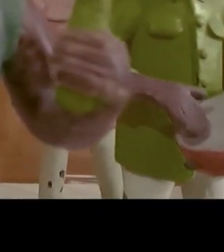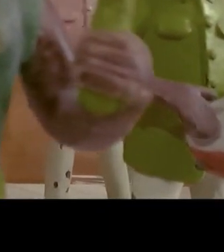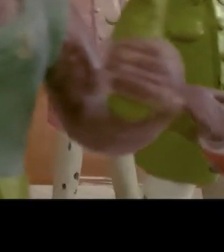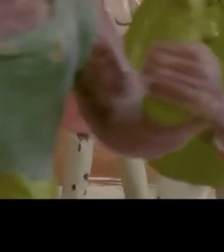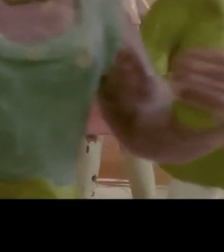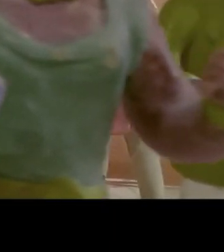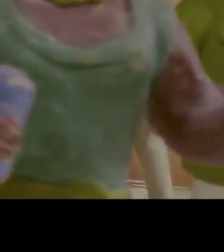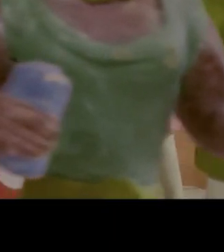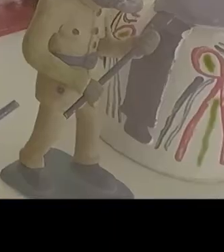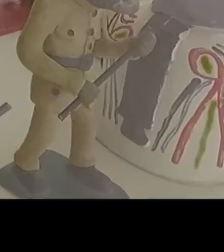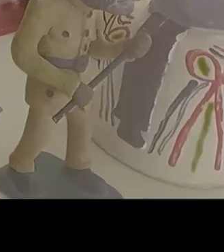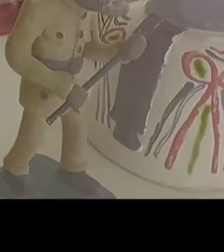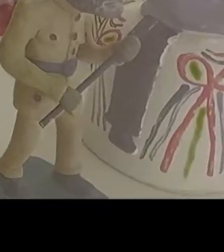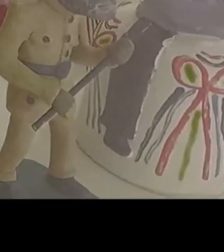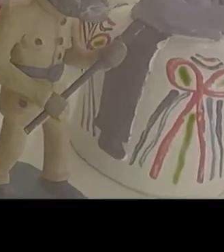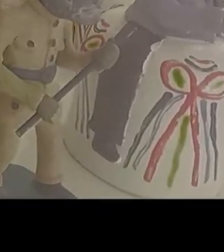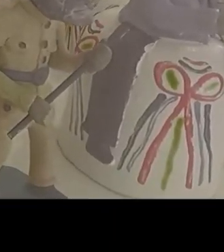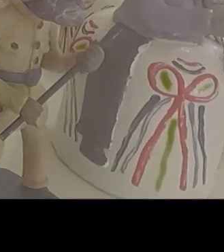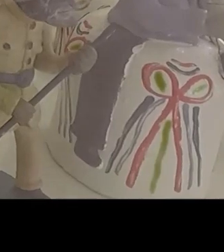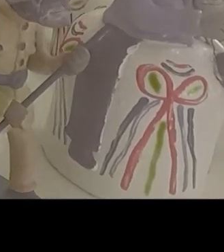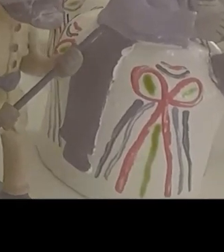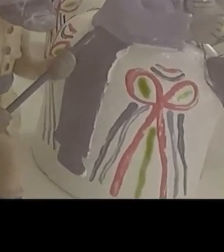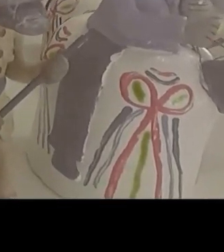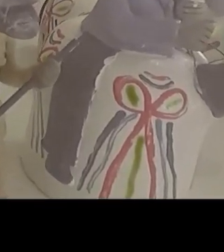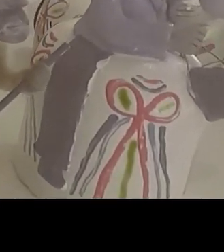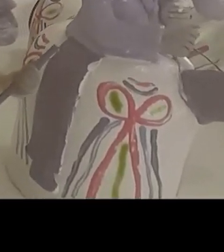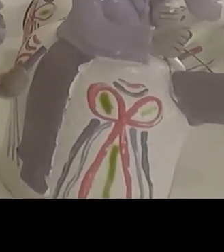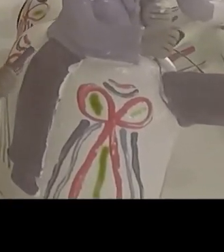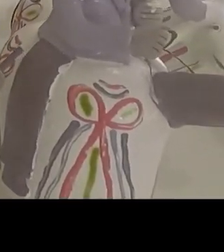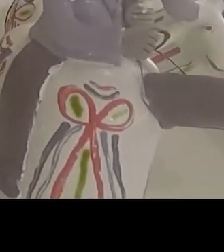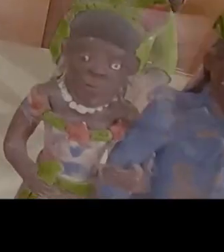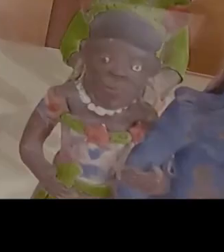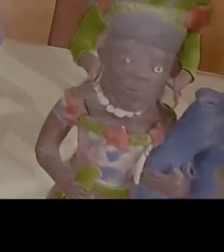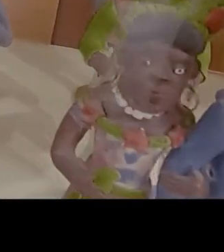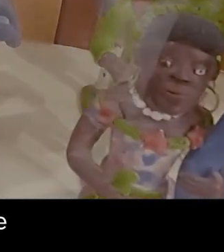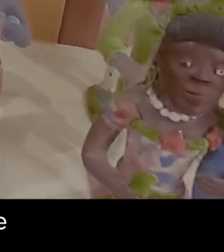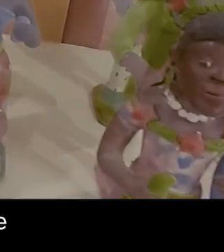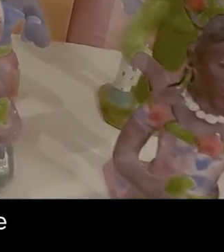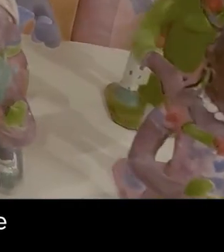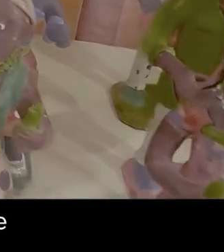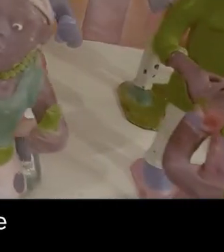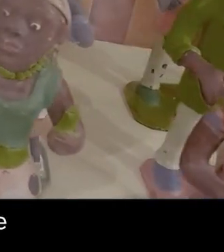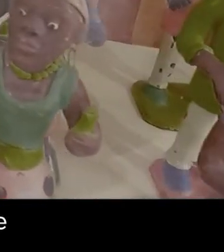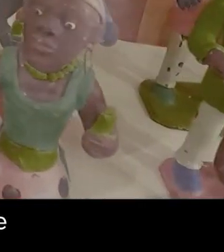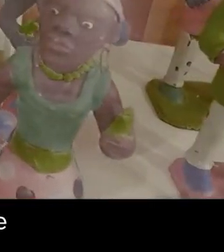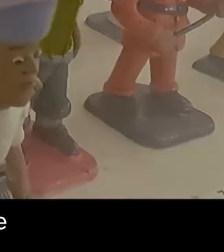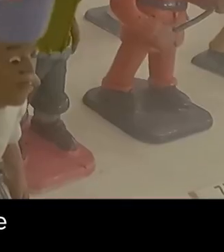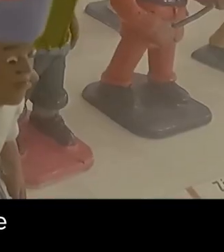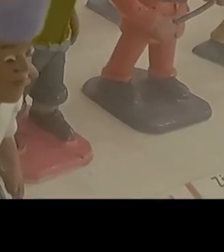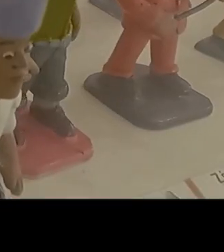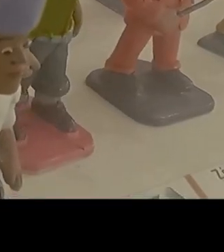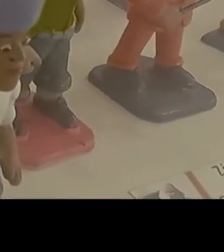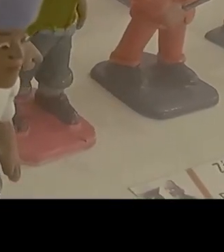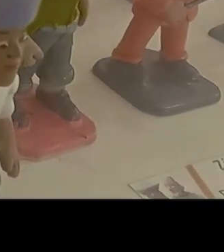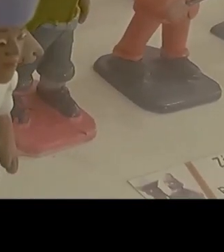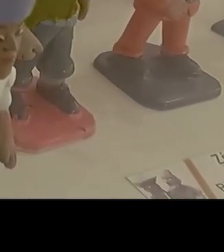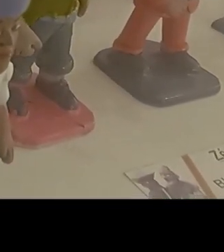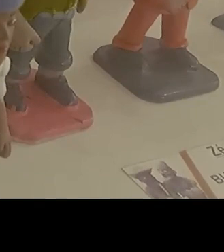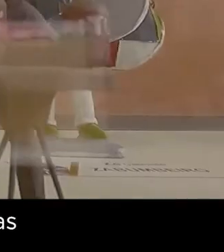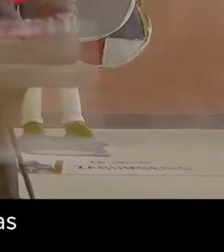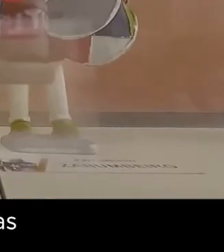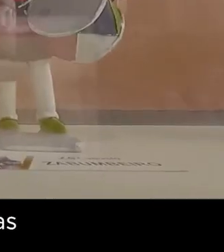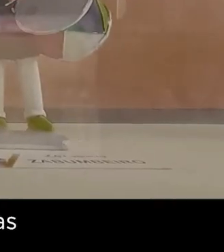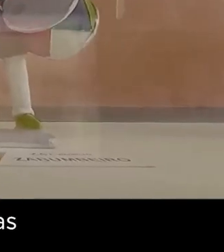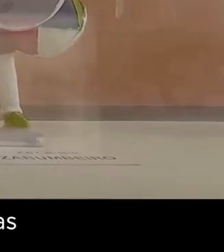14 peças e bumba meu boi 23 peças, duas manifestações culturais que fazem parte do nosso folclore e da nossa